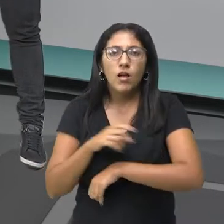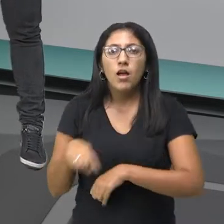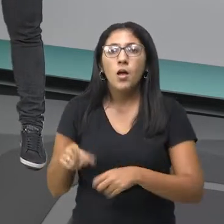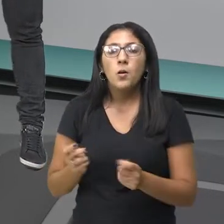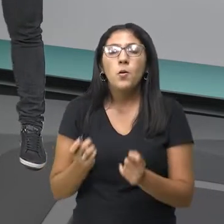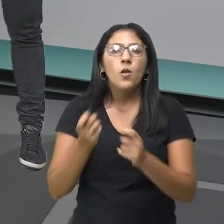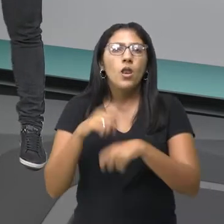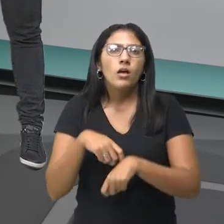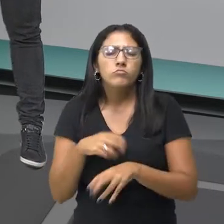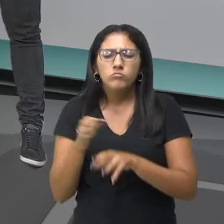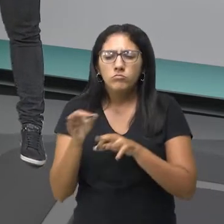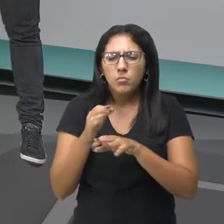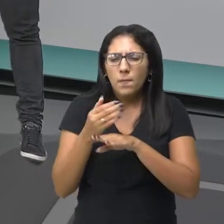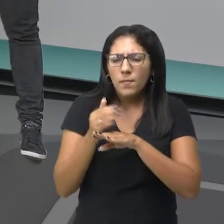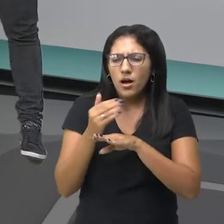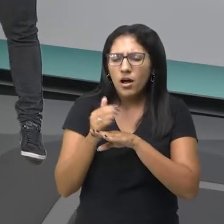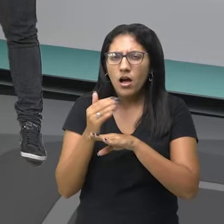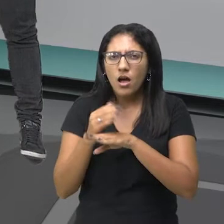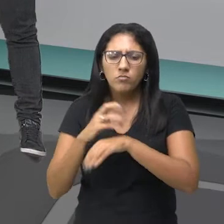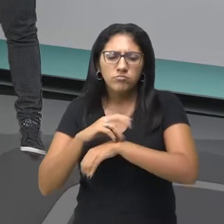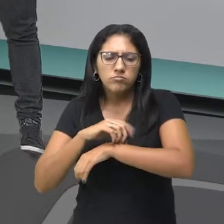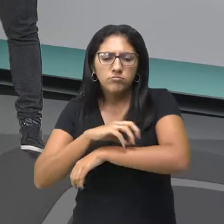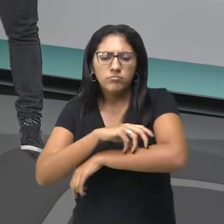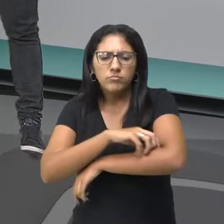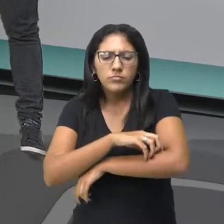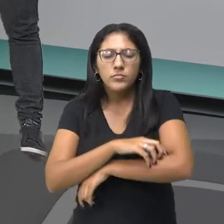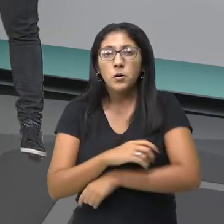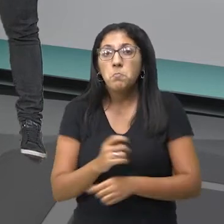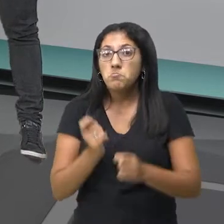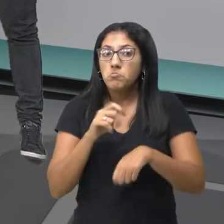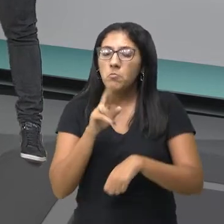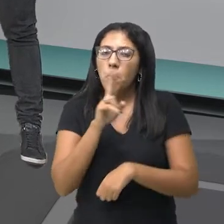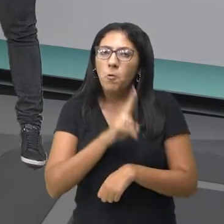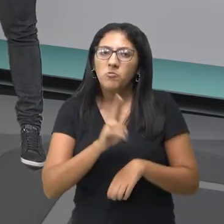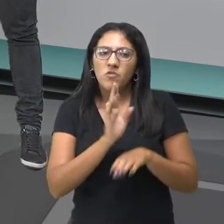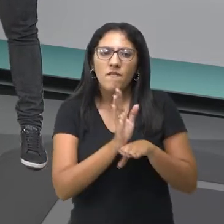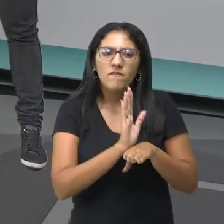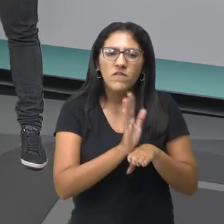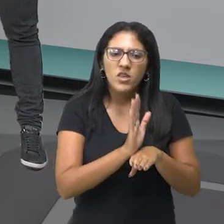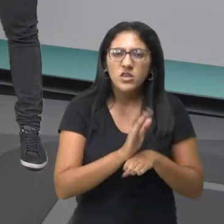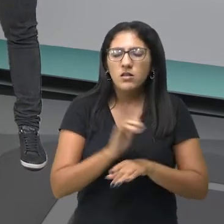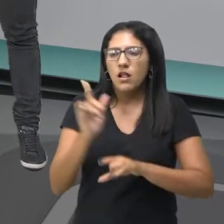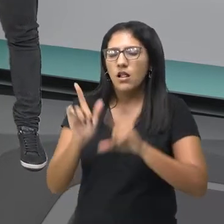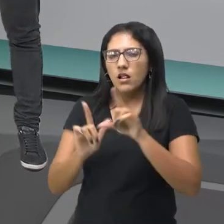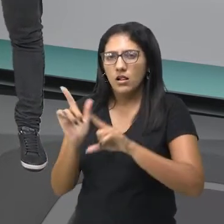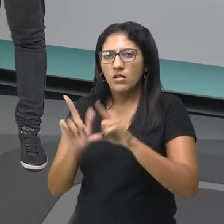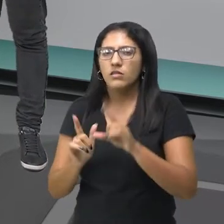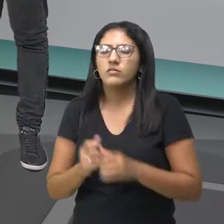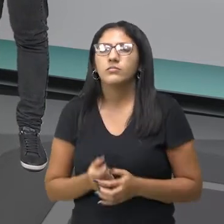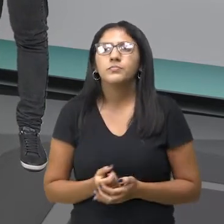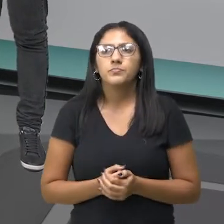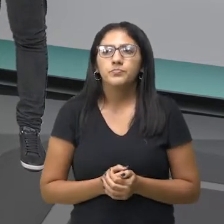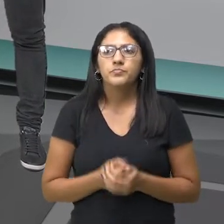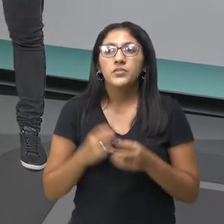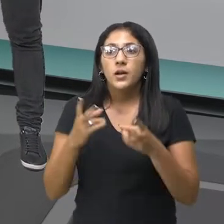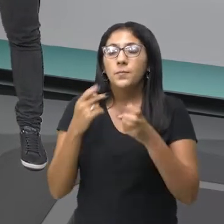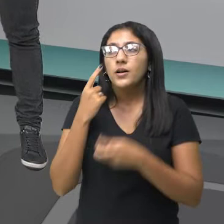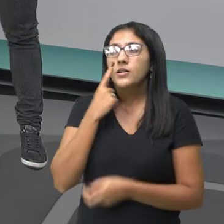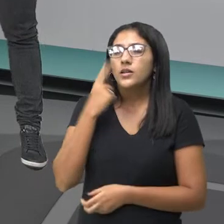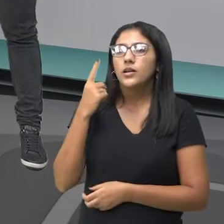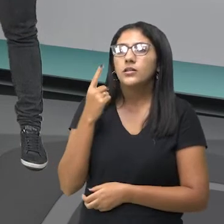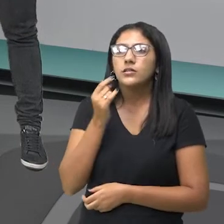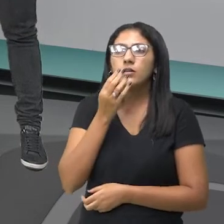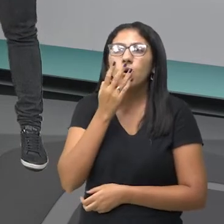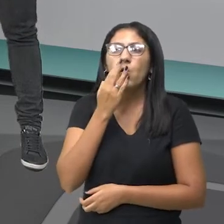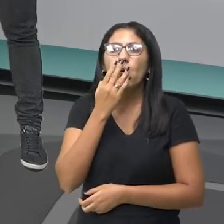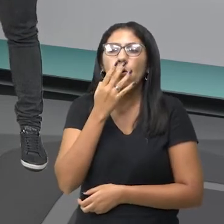treinar insetos para serem utilizados nos filmes, em novelas. E observe que eu tenho aqui uma parte destacada em